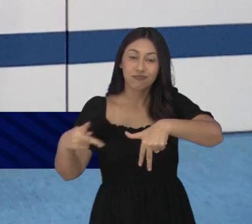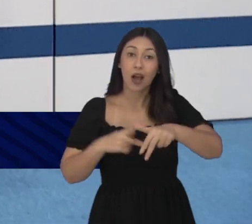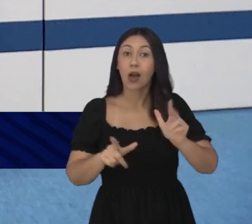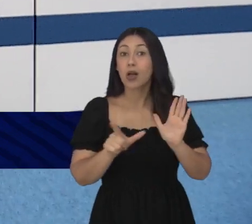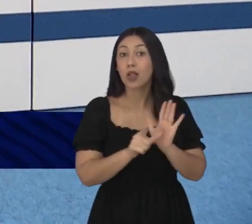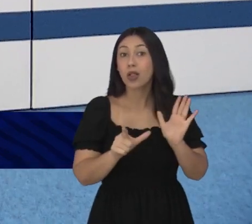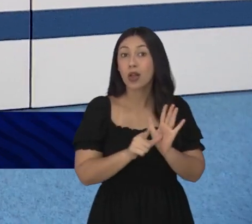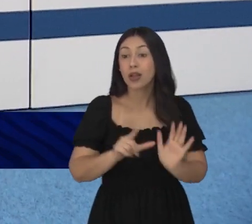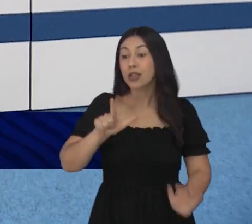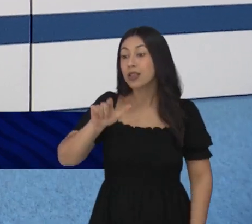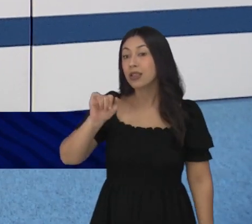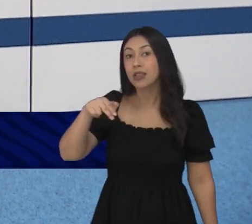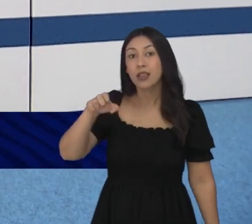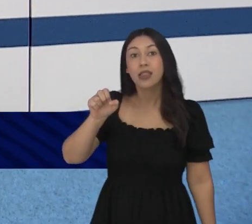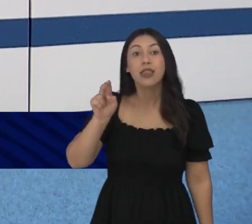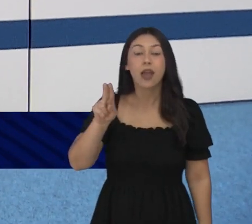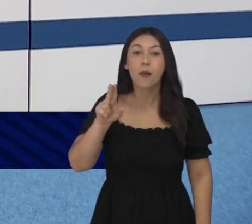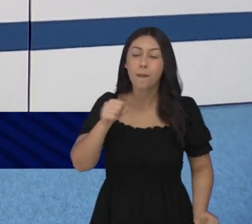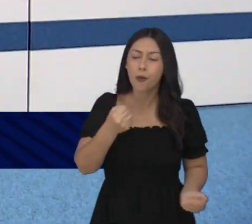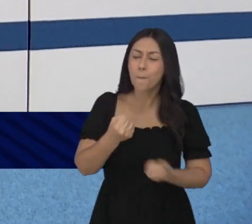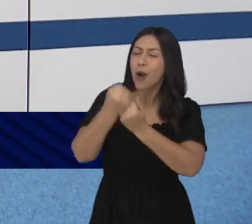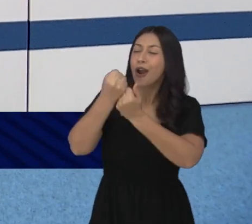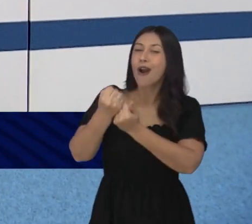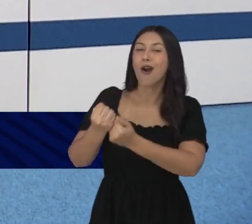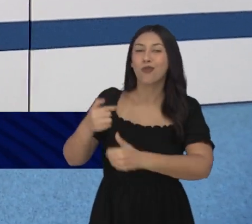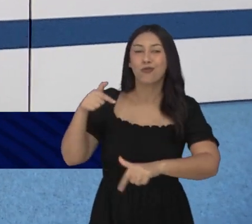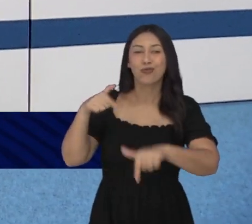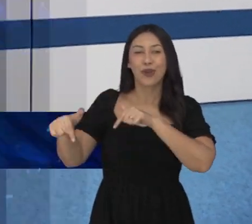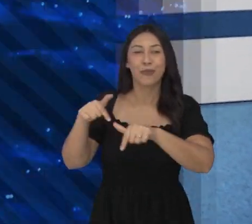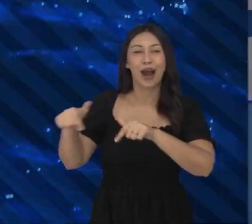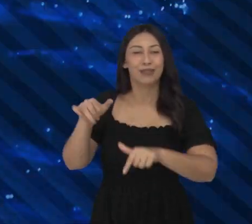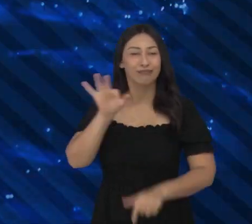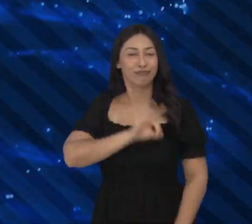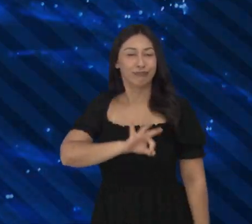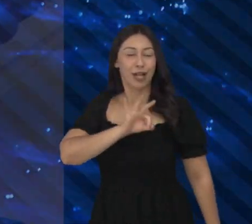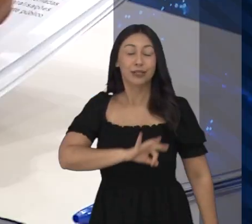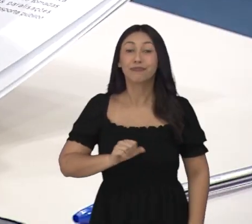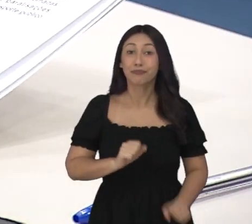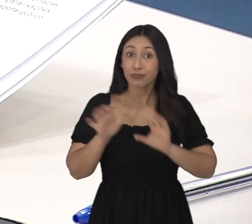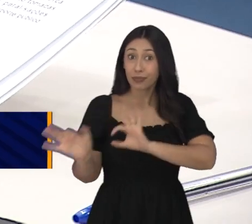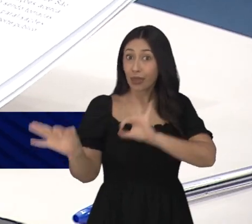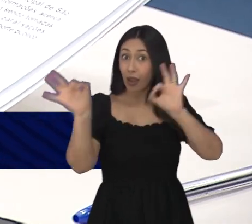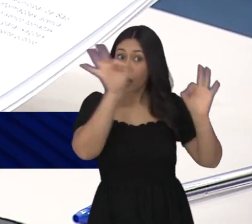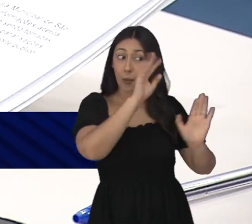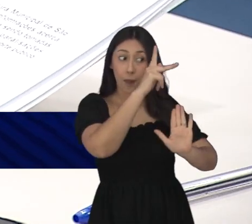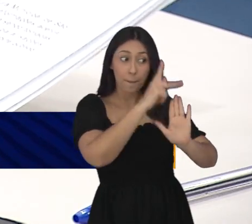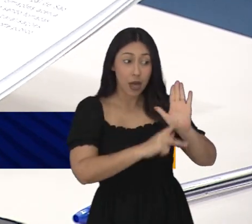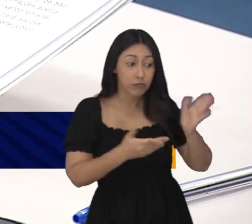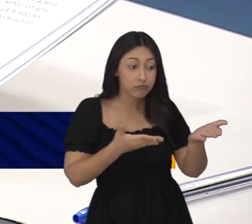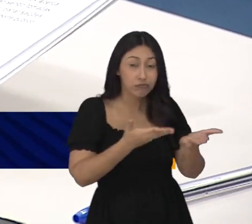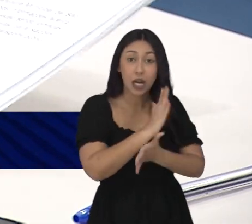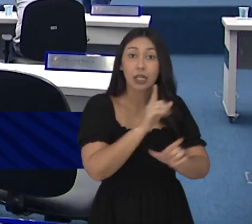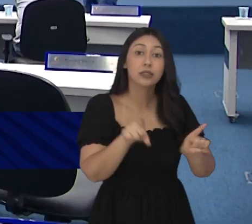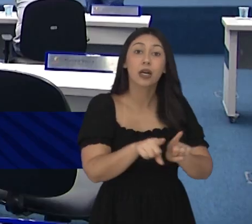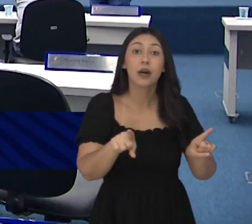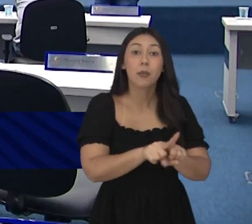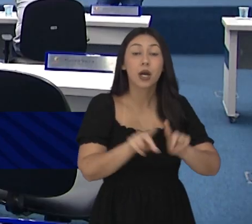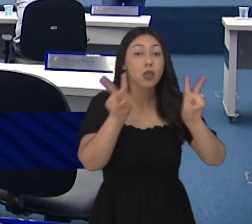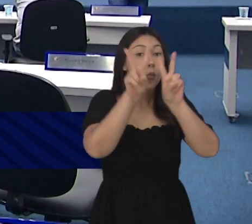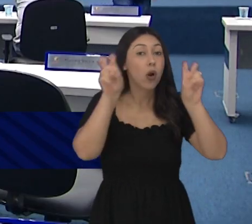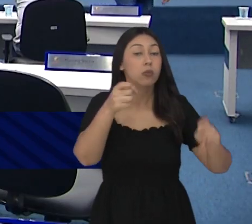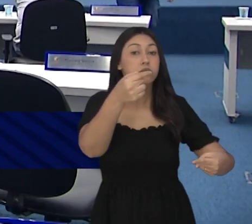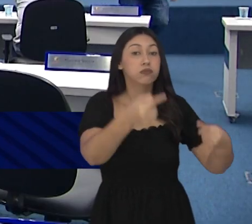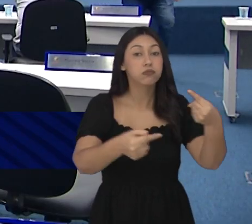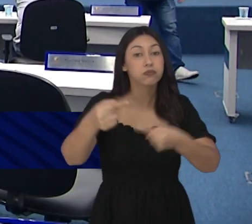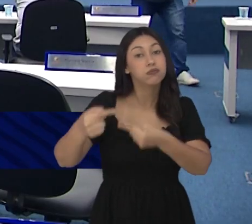comerciante Gineu Rodrigues pelo apoio na geração de emprego e renda na cidade. Confira os projetos aprovados e os assuntos debatidos